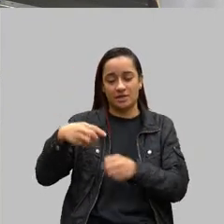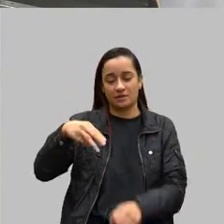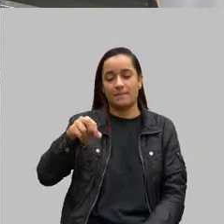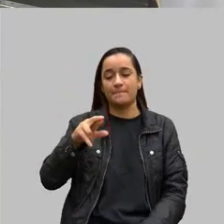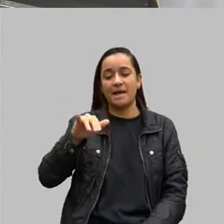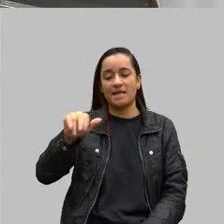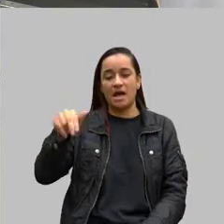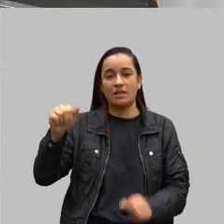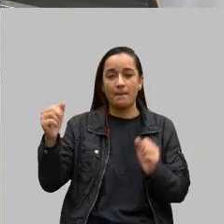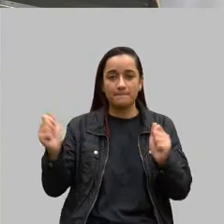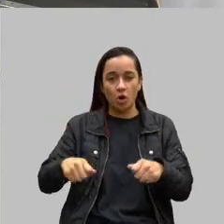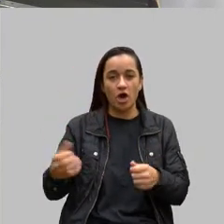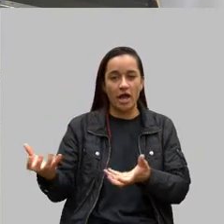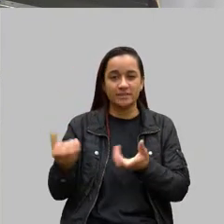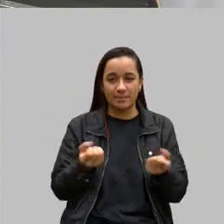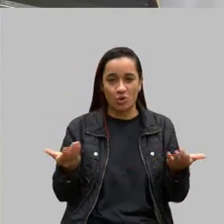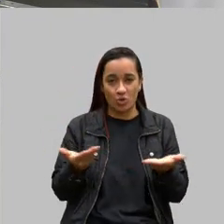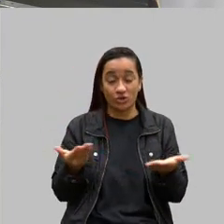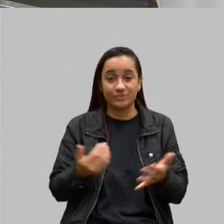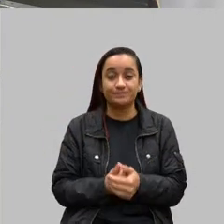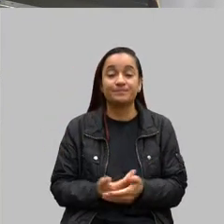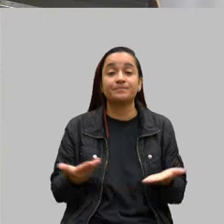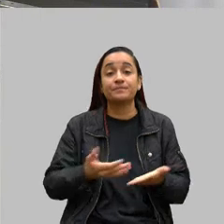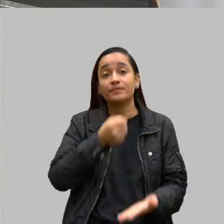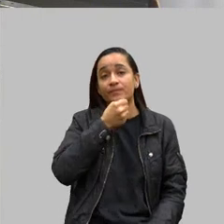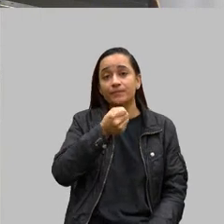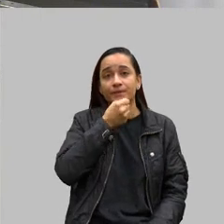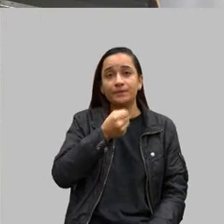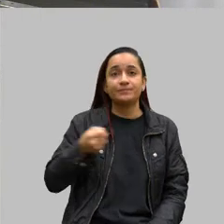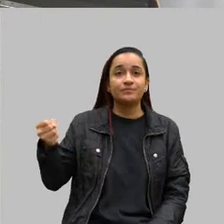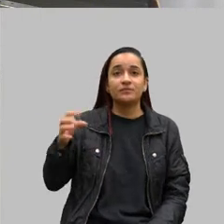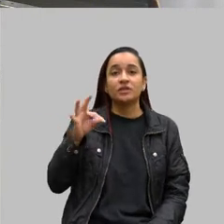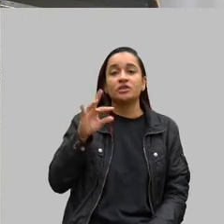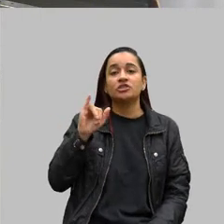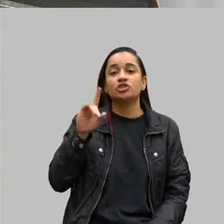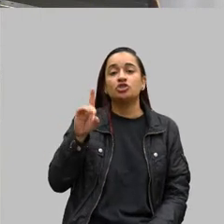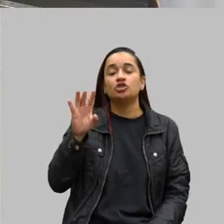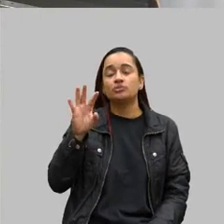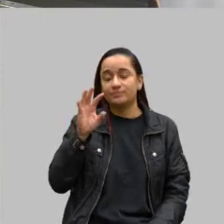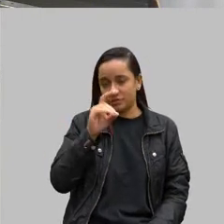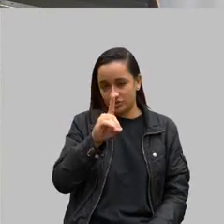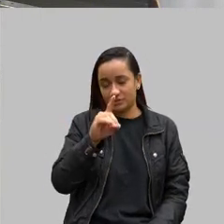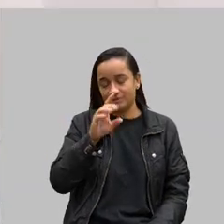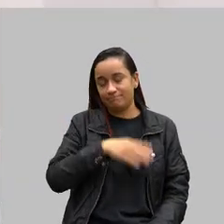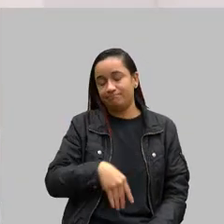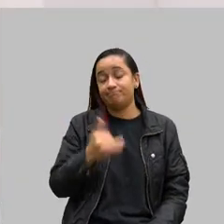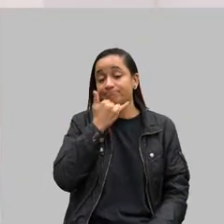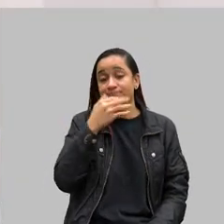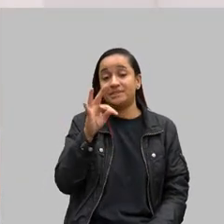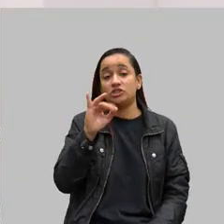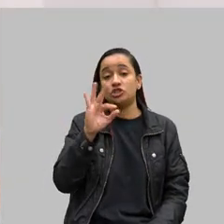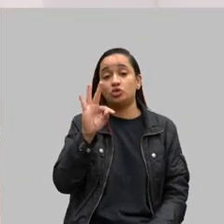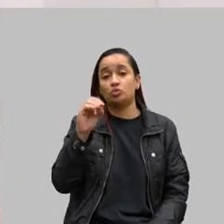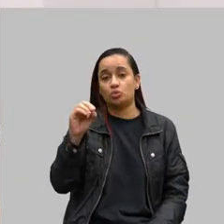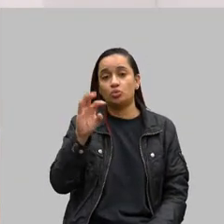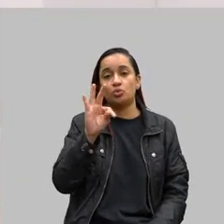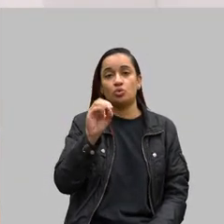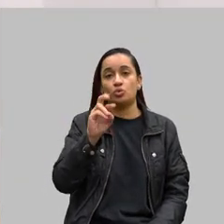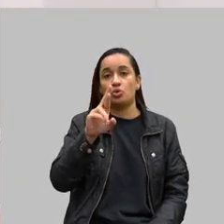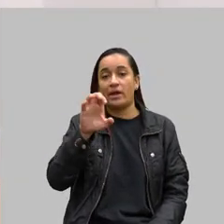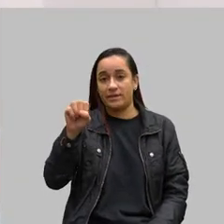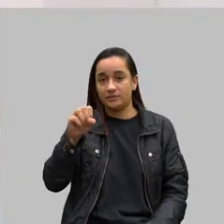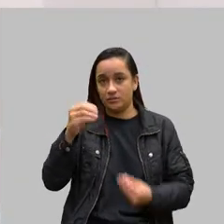hoje passo a palavra ao querido amigo deputado Tito Torres Muito obrigado Presidente agradecendo ao secretário do Bruno